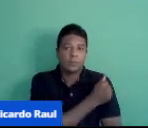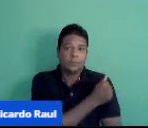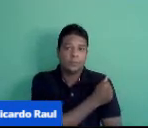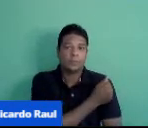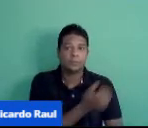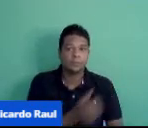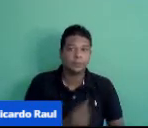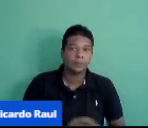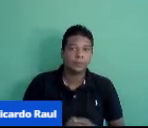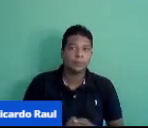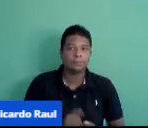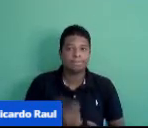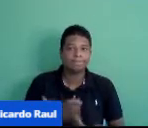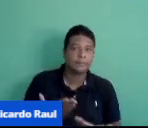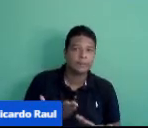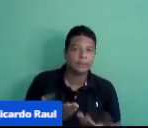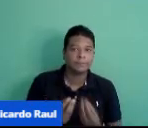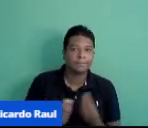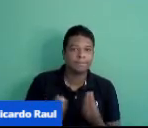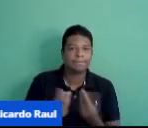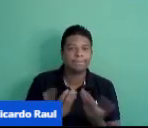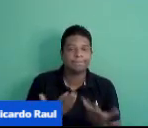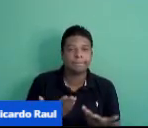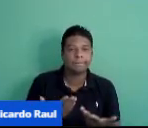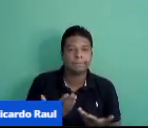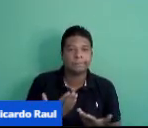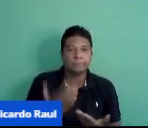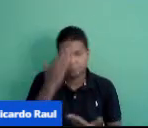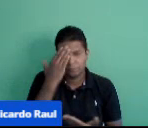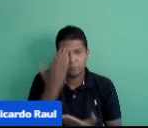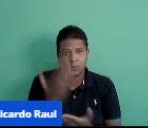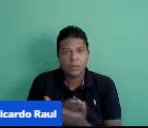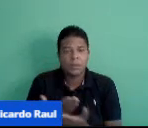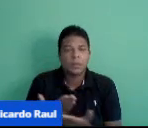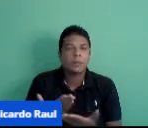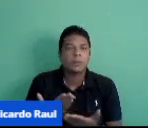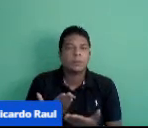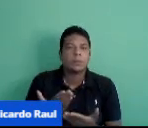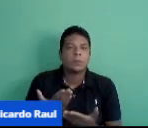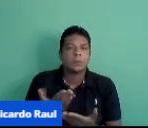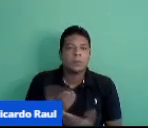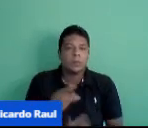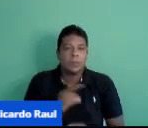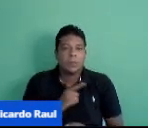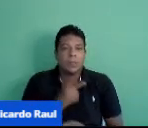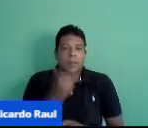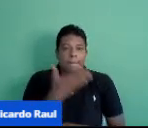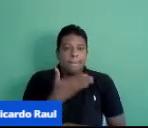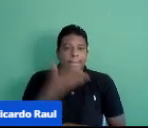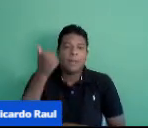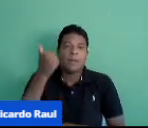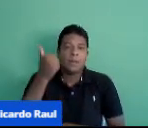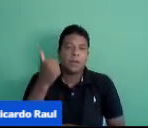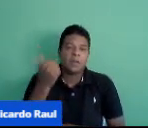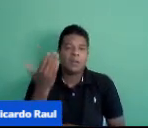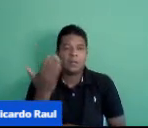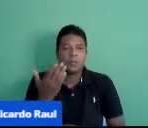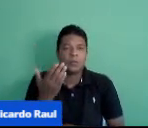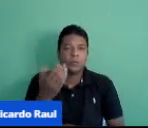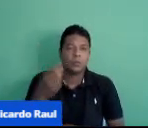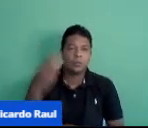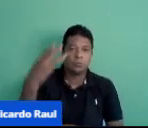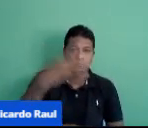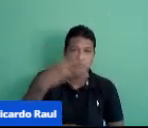eu acredito que eu poderia ter, né, poderiam se ter melhorado. Eu acredito que o terceiro, eu dei uma